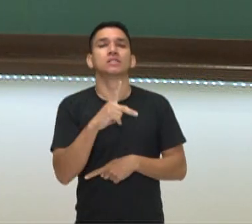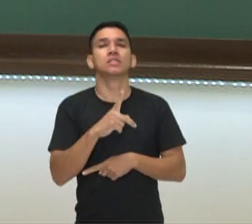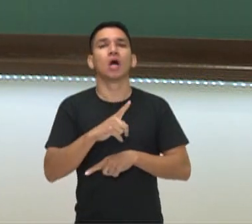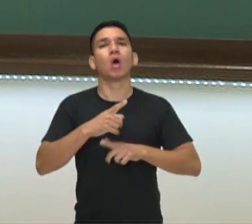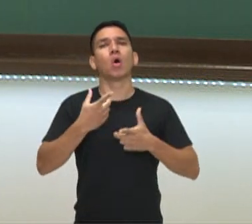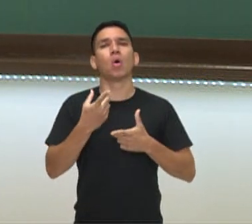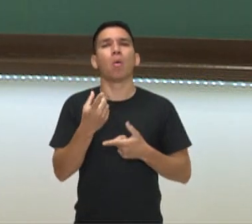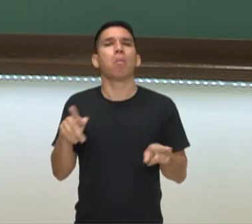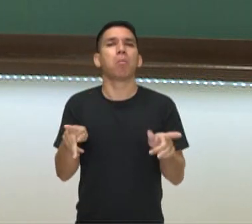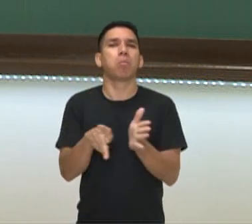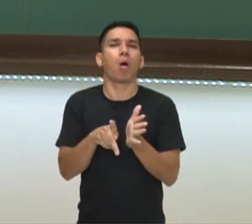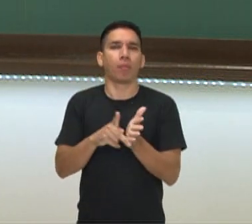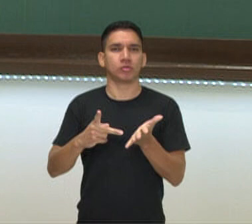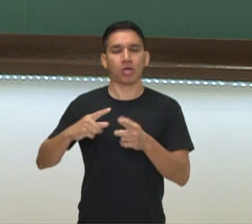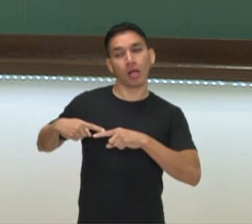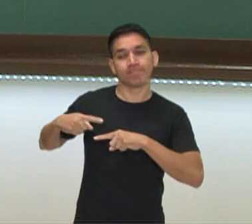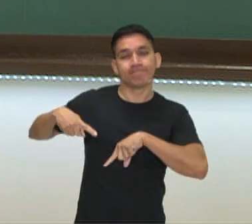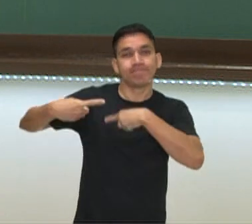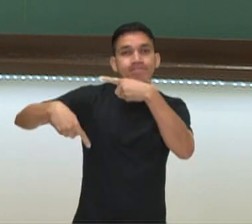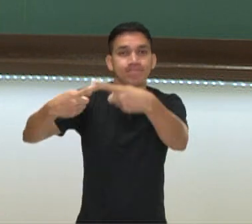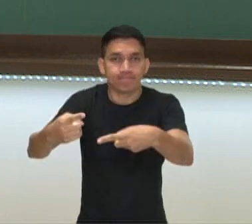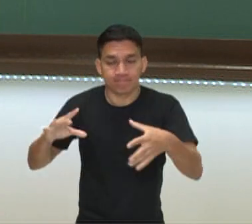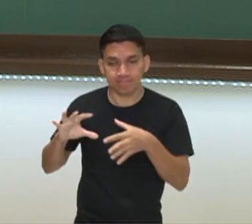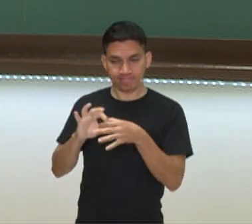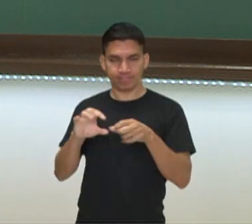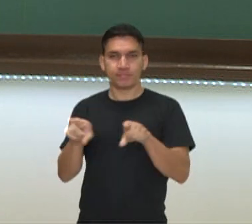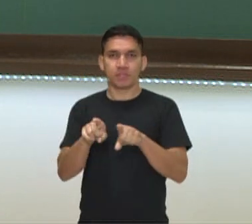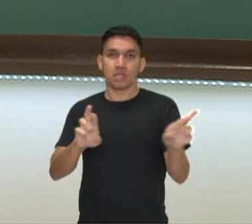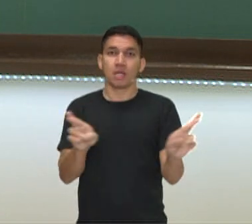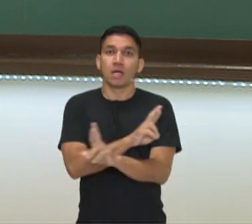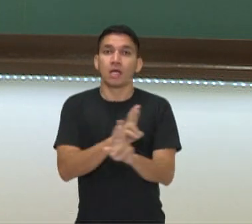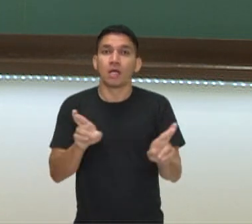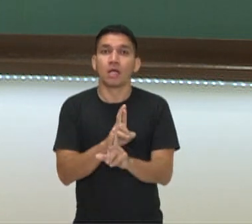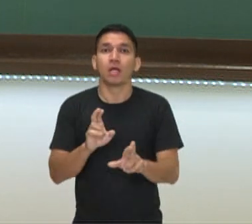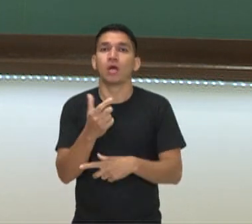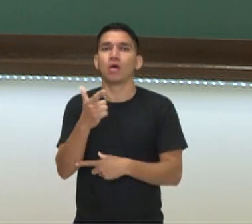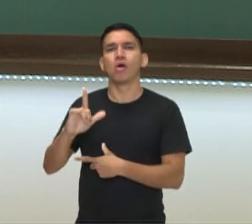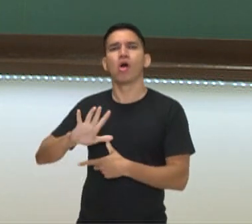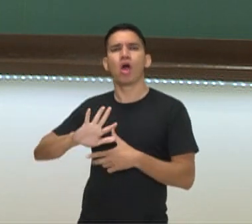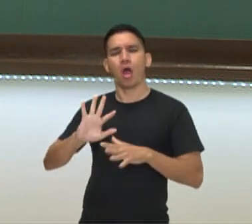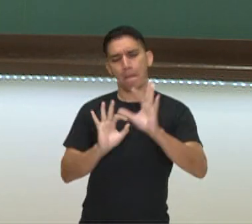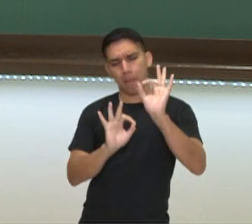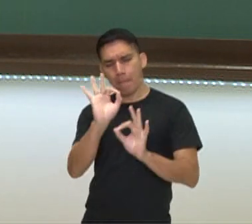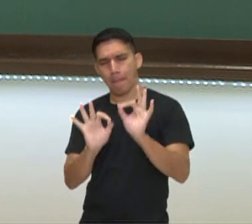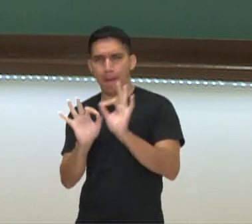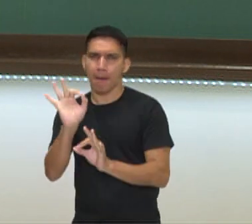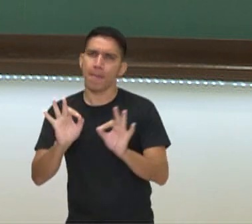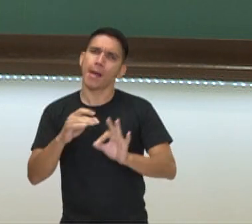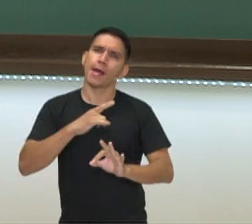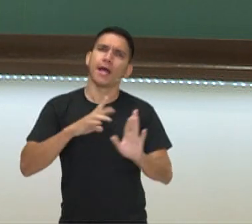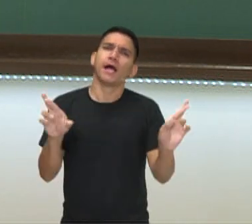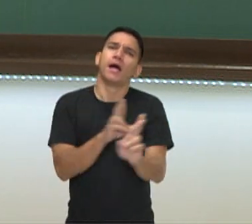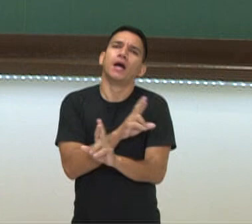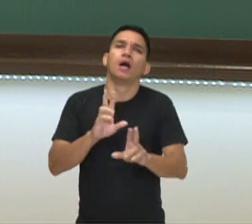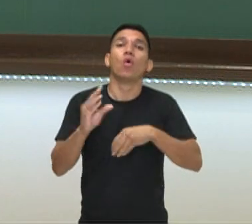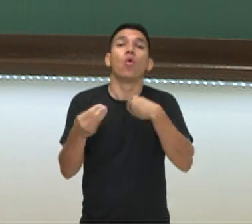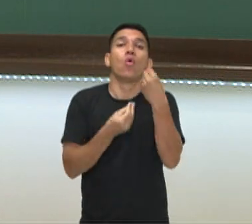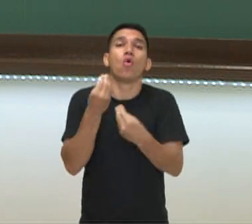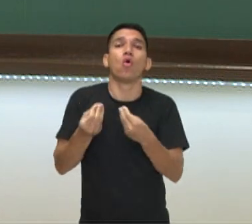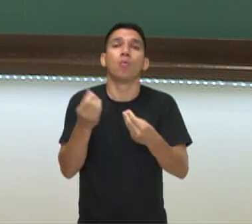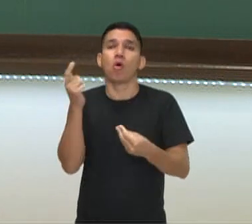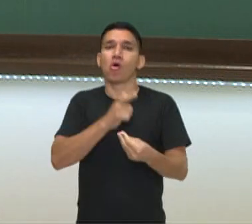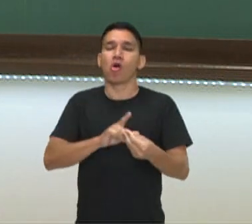de hereditariedade em relação também aos status quo e às ordens relacionadas aí à obtenção de